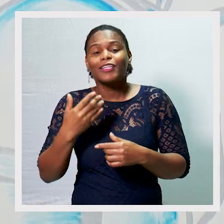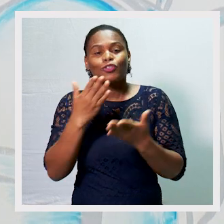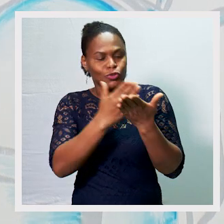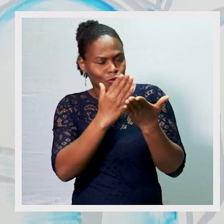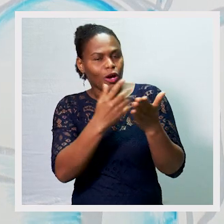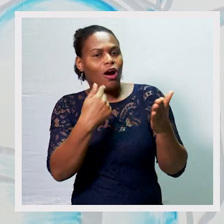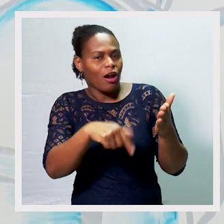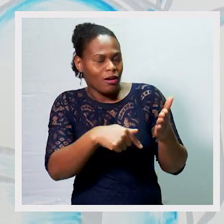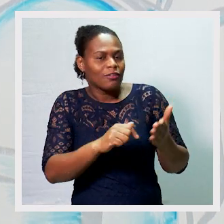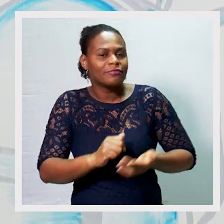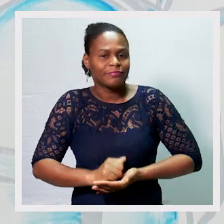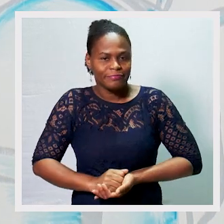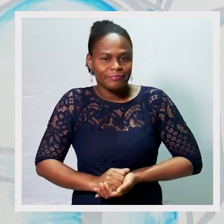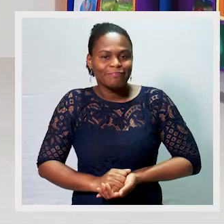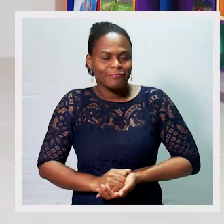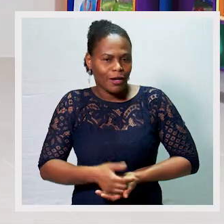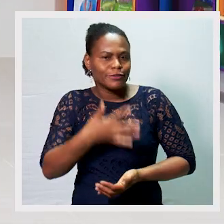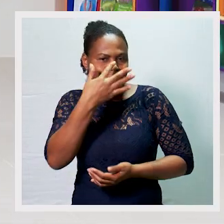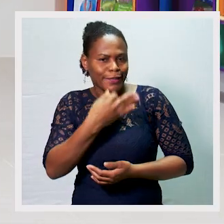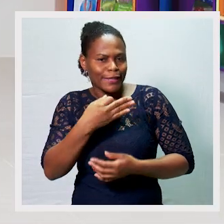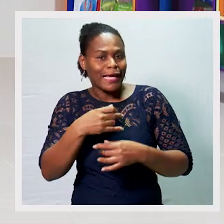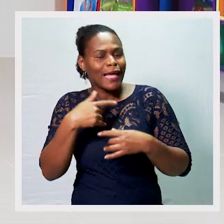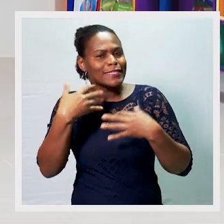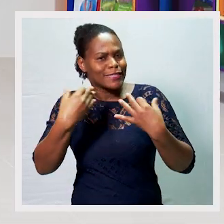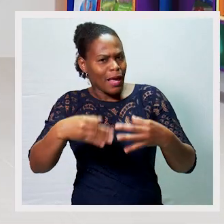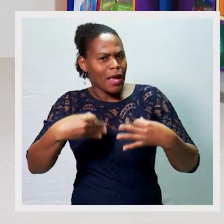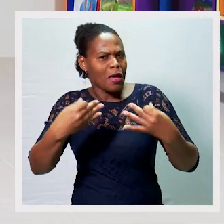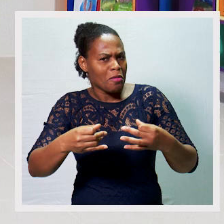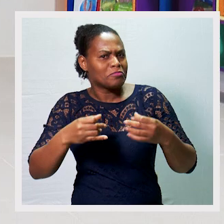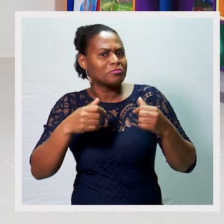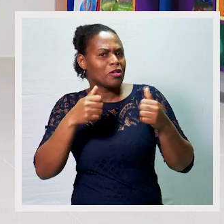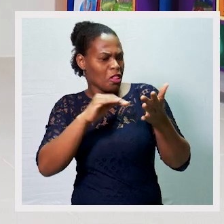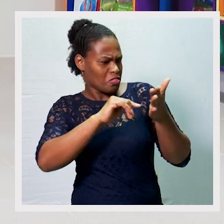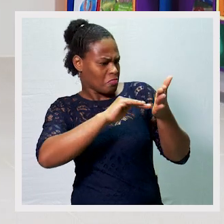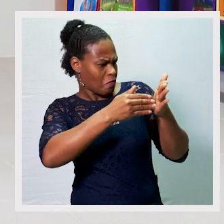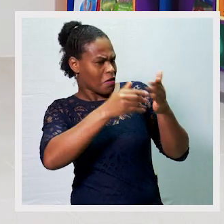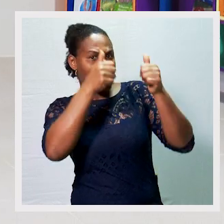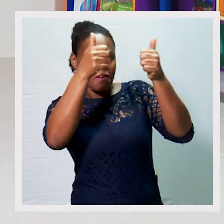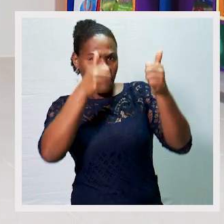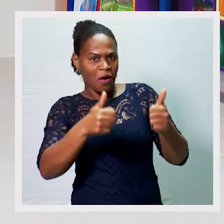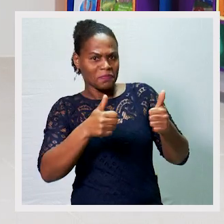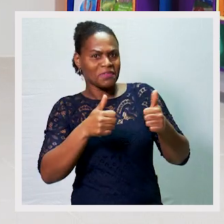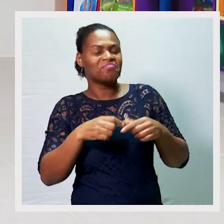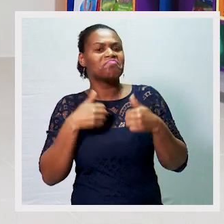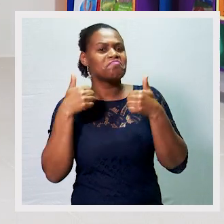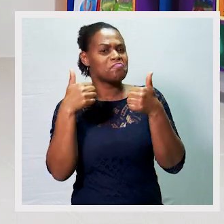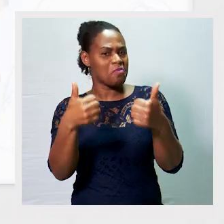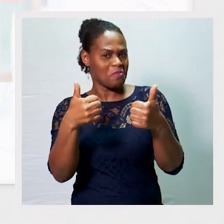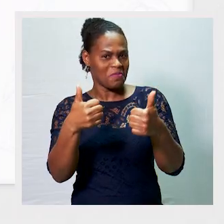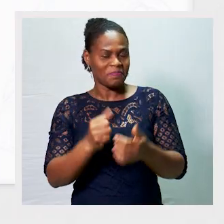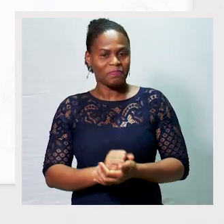estão na escola. E com certeza ele sempre tirava notas boas.